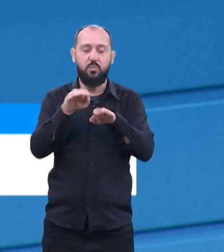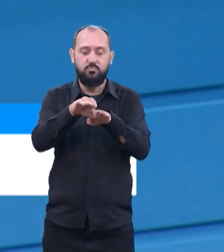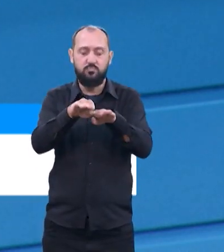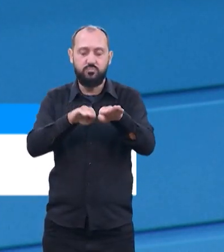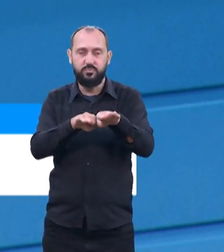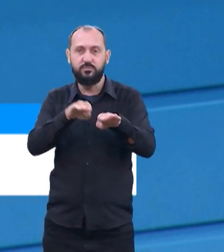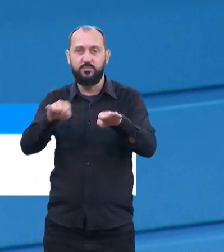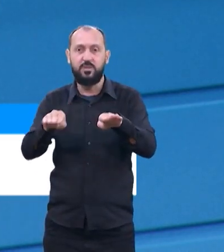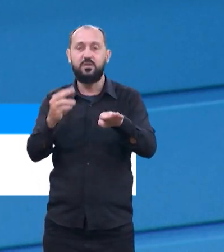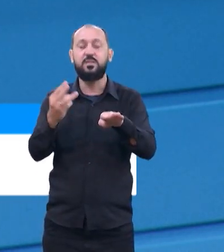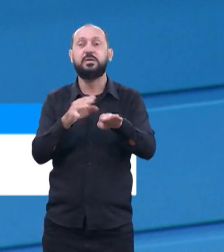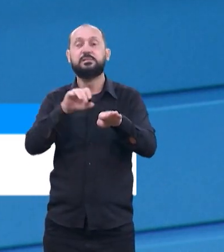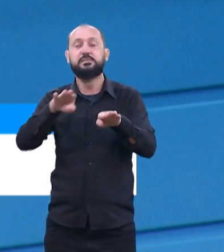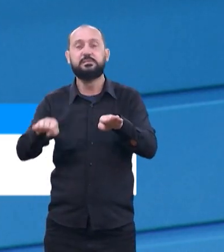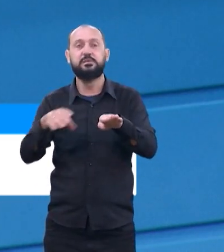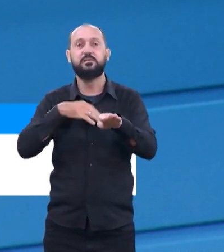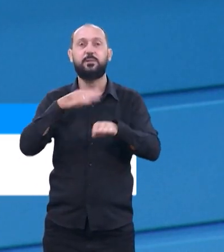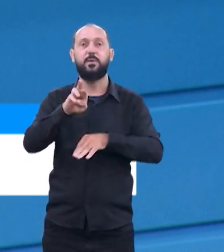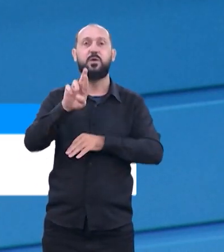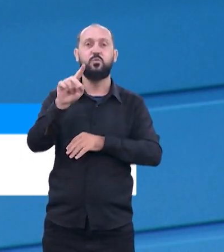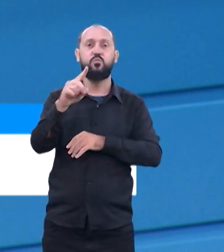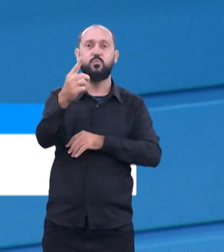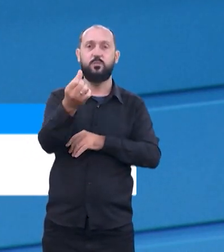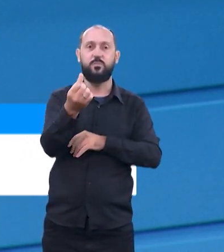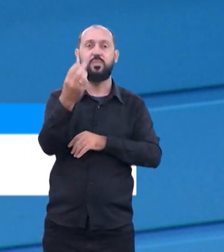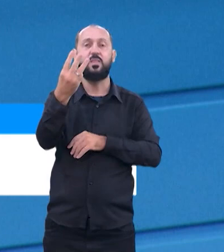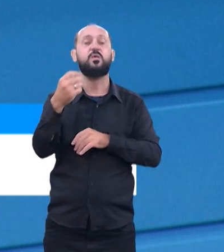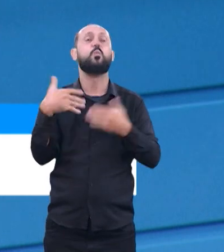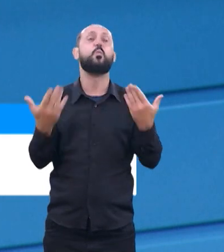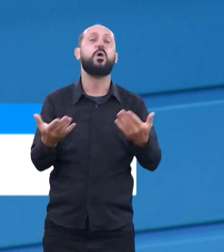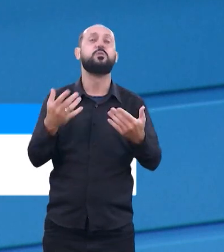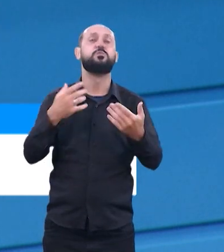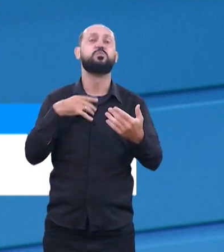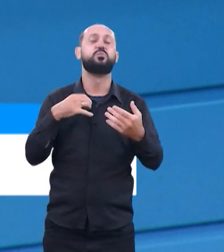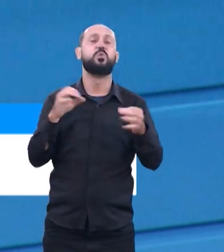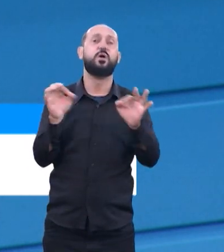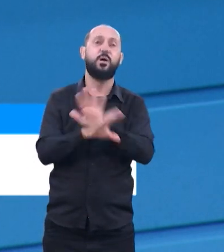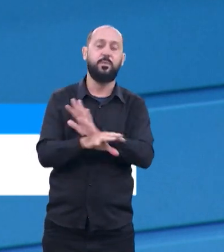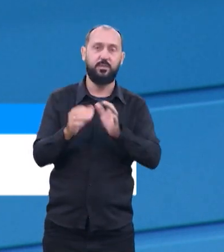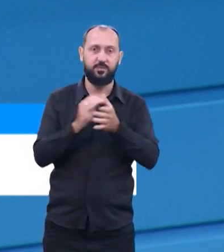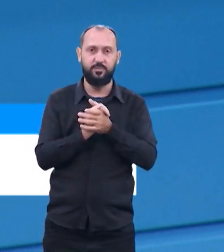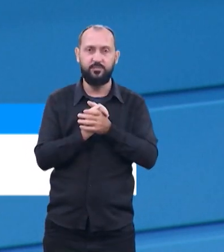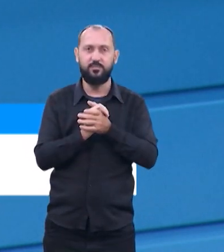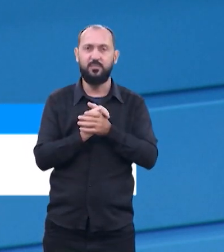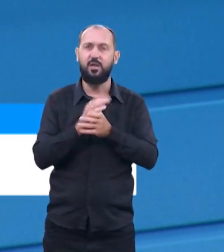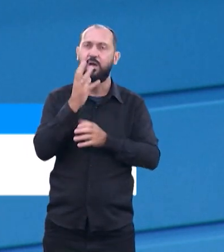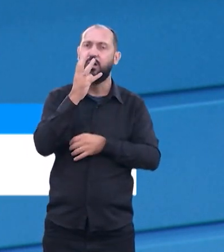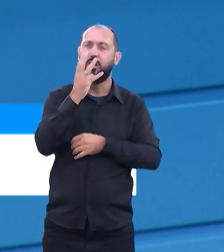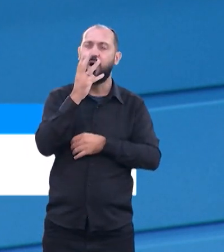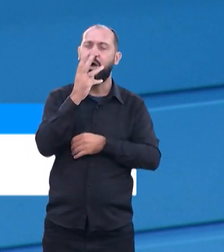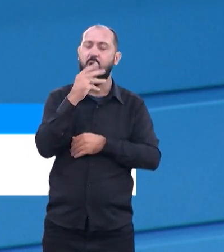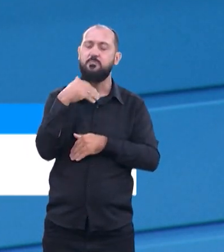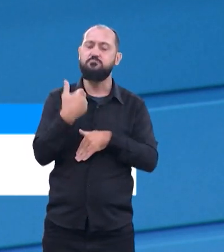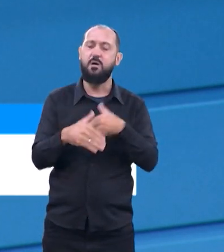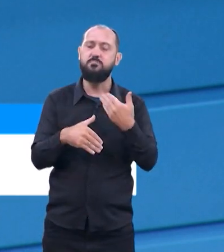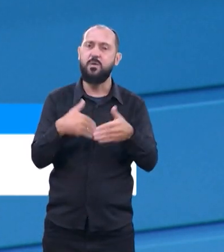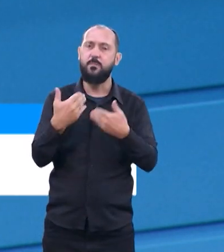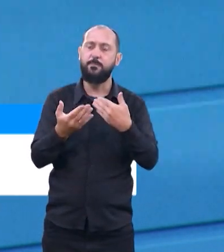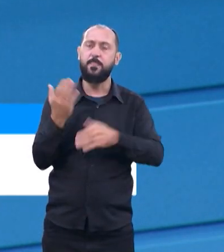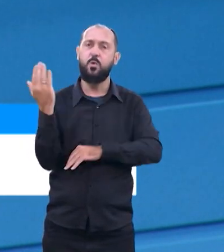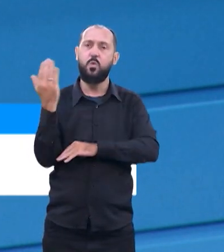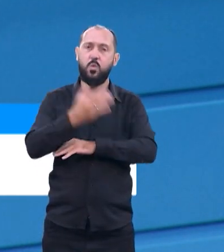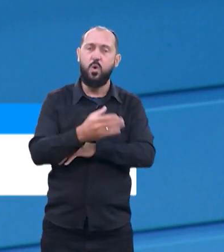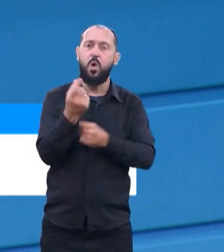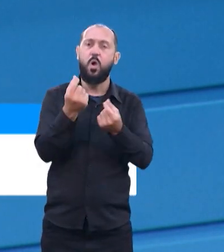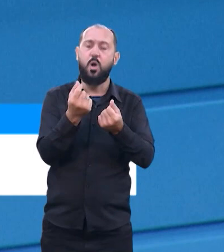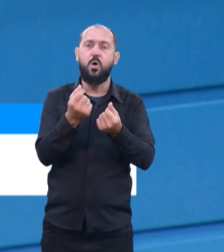obras, duplicação e terceira faixa da rodovia BR-63 e sua previsão de conclusão? Isso está se estendendo há muito tempo,